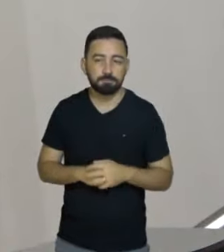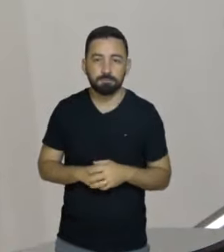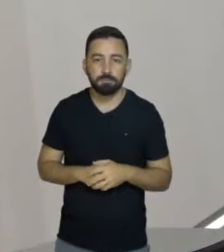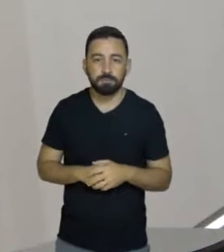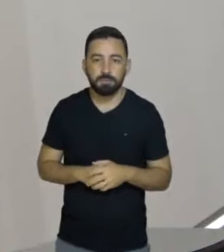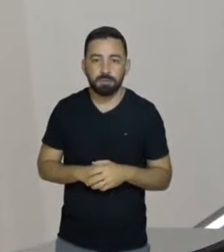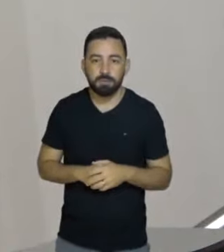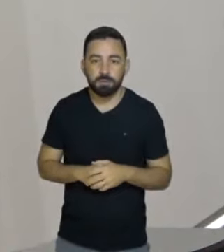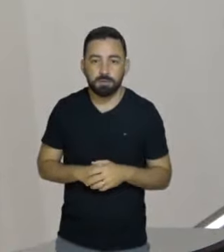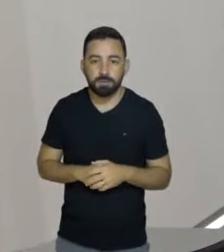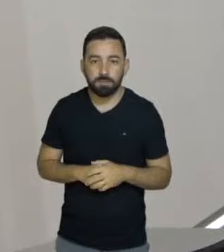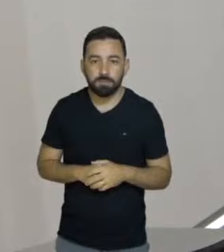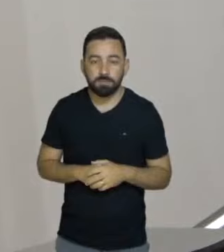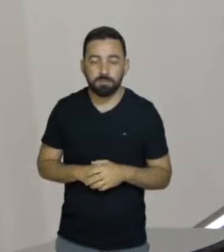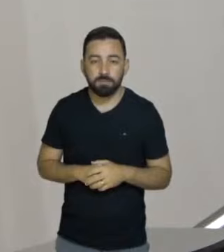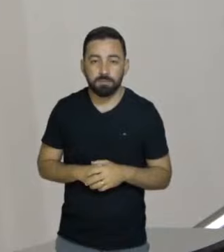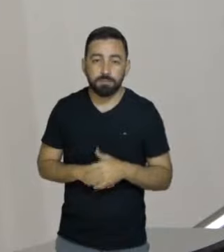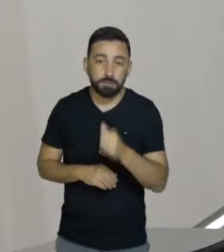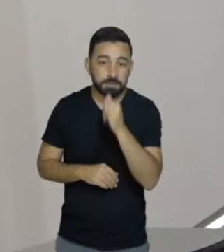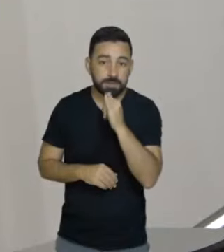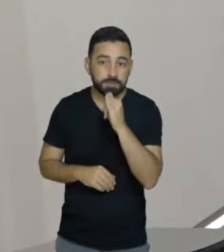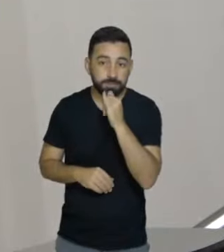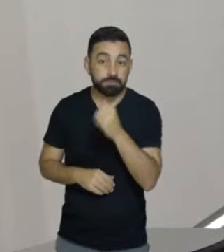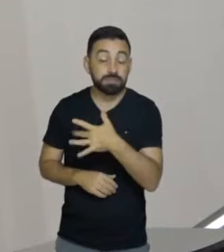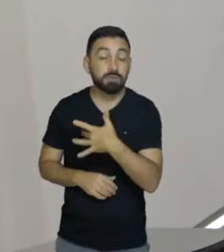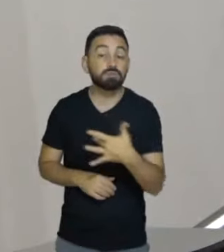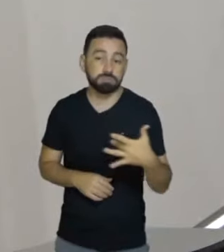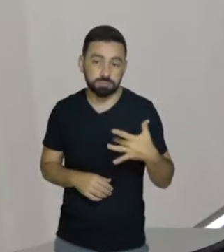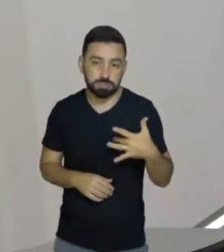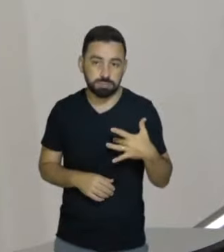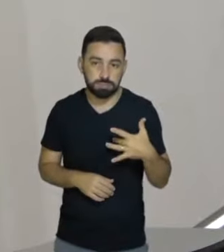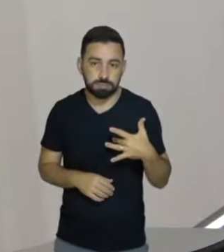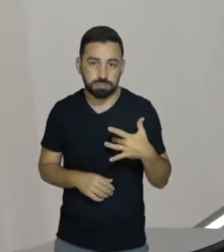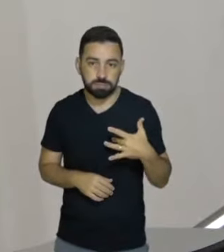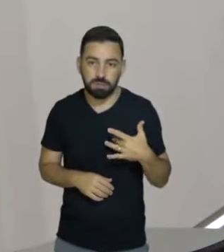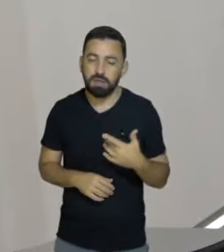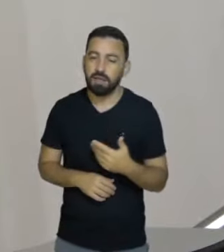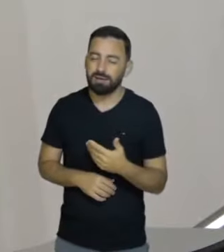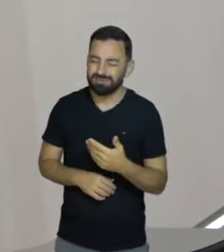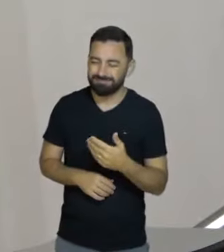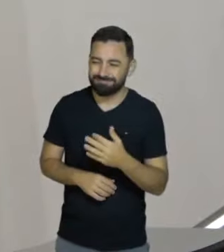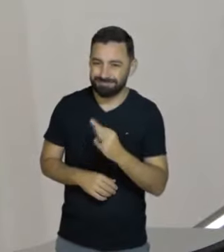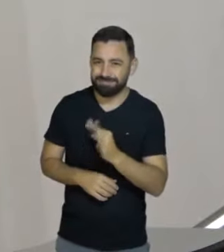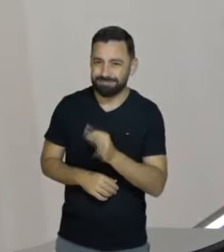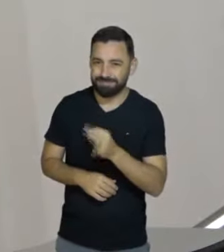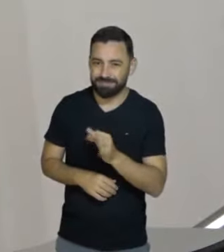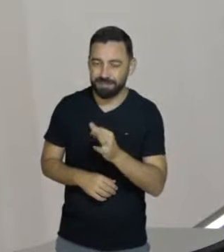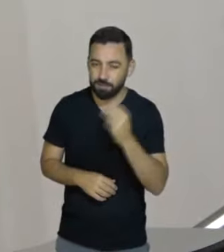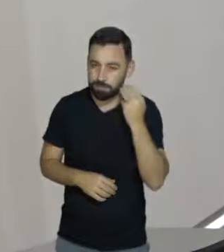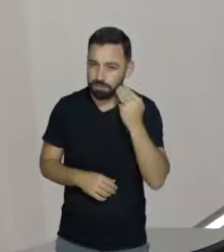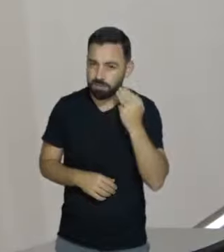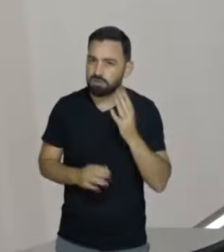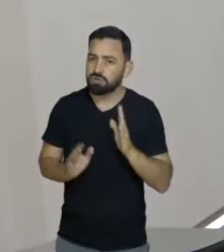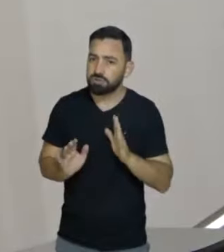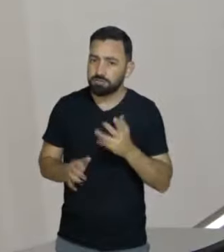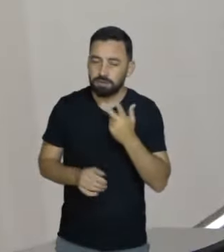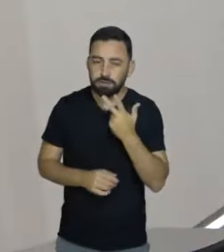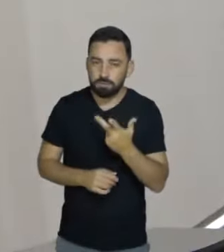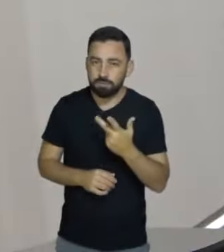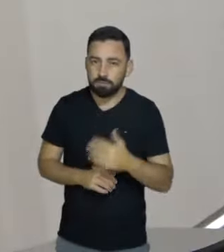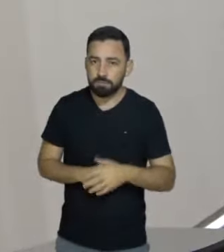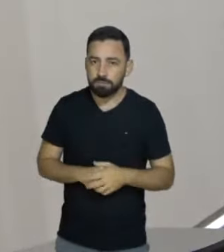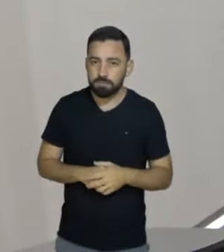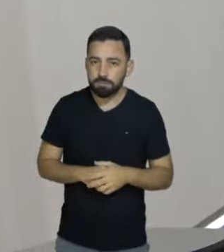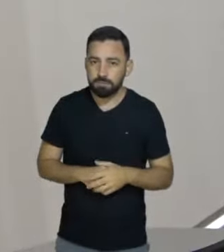A questão da saúde, colega Márcio, foi citado,